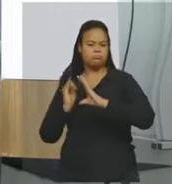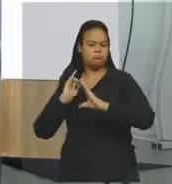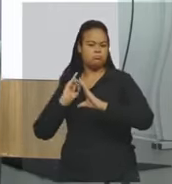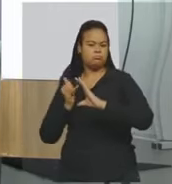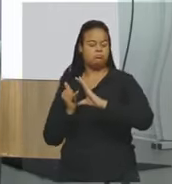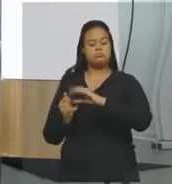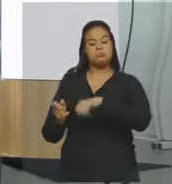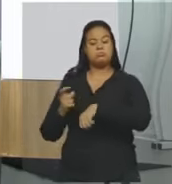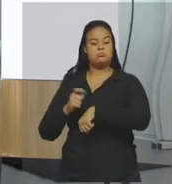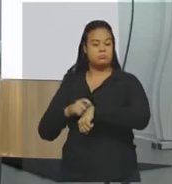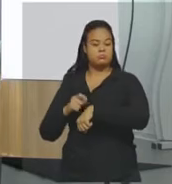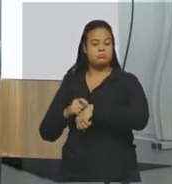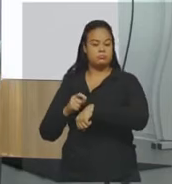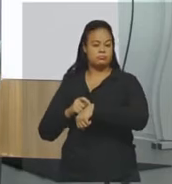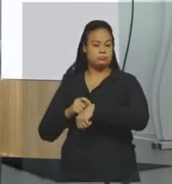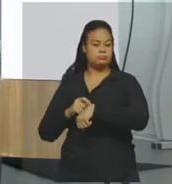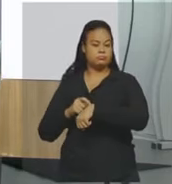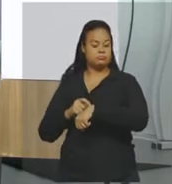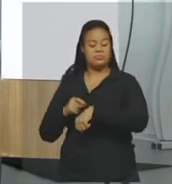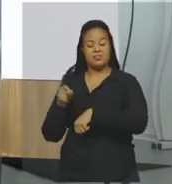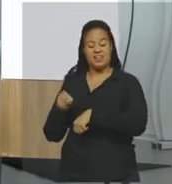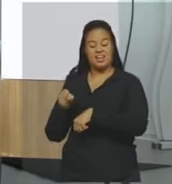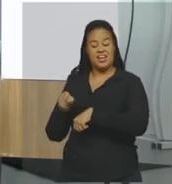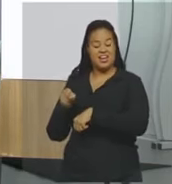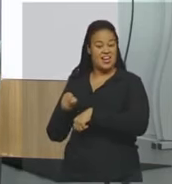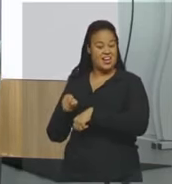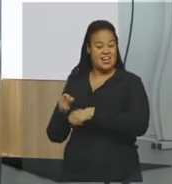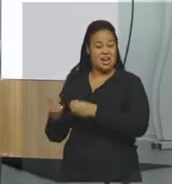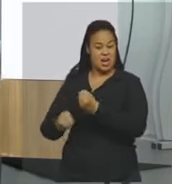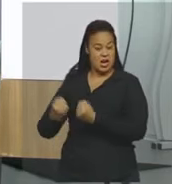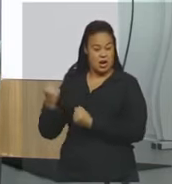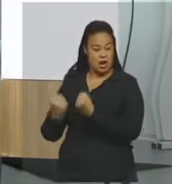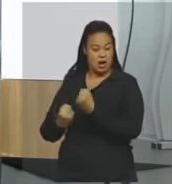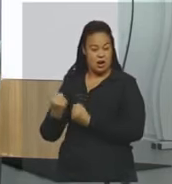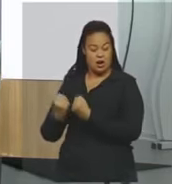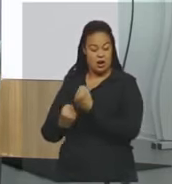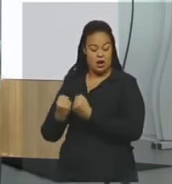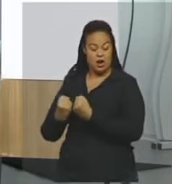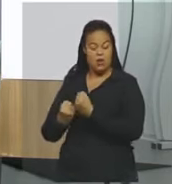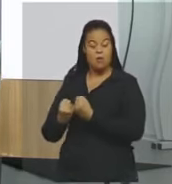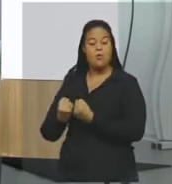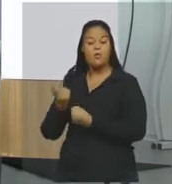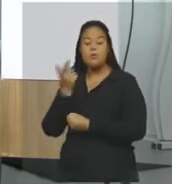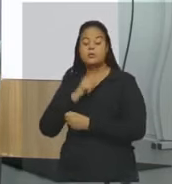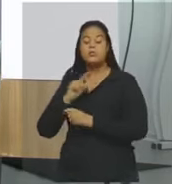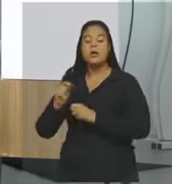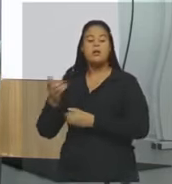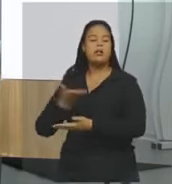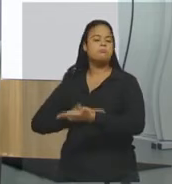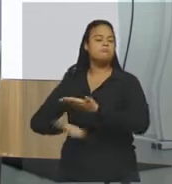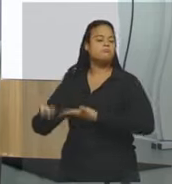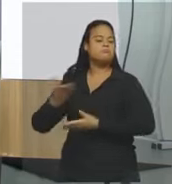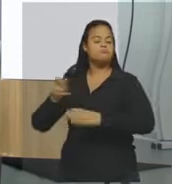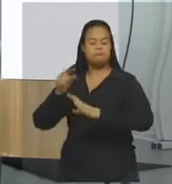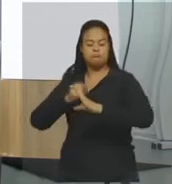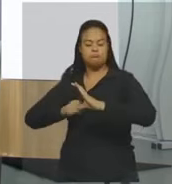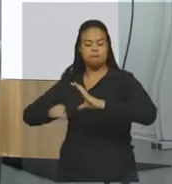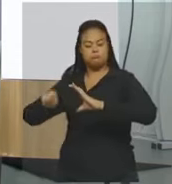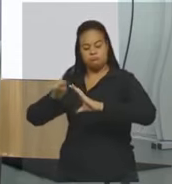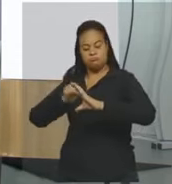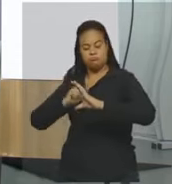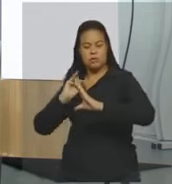de tempo. No caso do motor de uma Ferrari, ela consegue entregar para o sistema de transmissão, para as rodas, muito